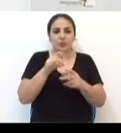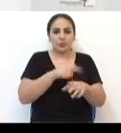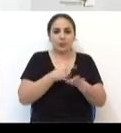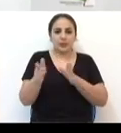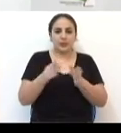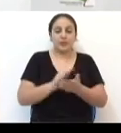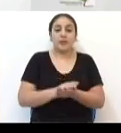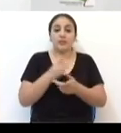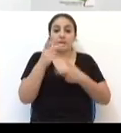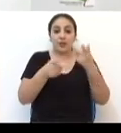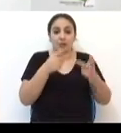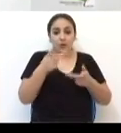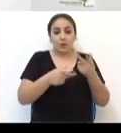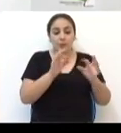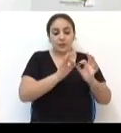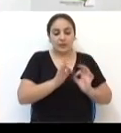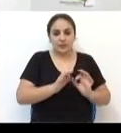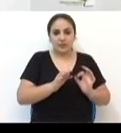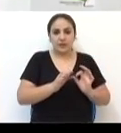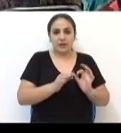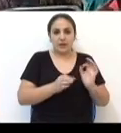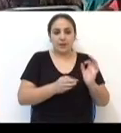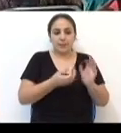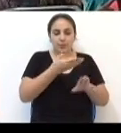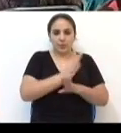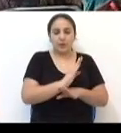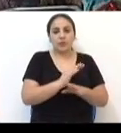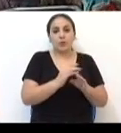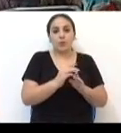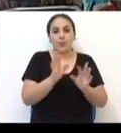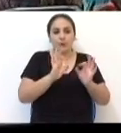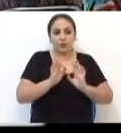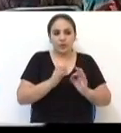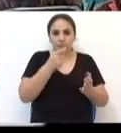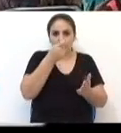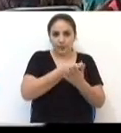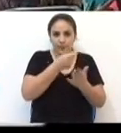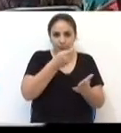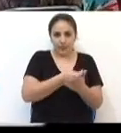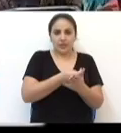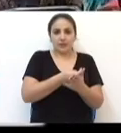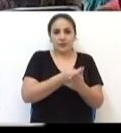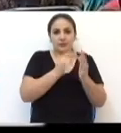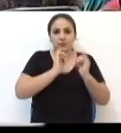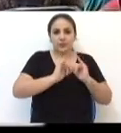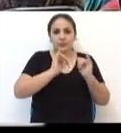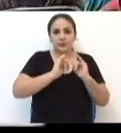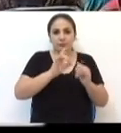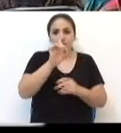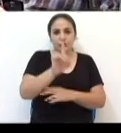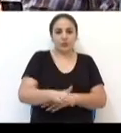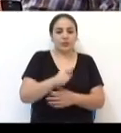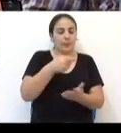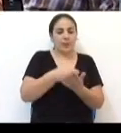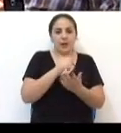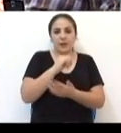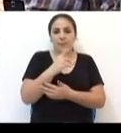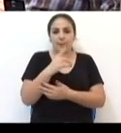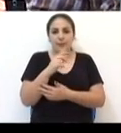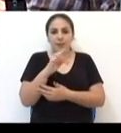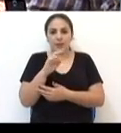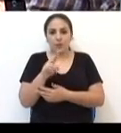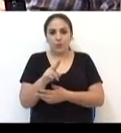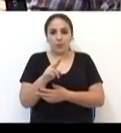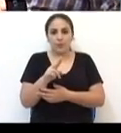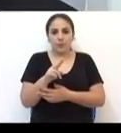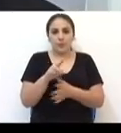citou matérias aprovadas, como o projeto que obriga a informação sobre o direito de isenção do IPTU para uma parcela